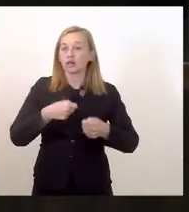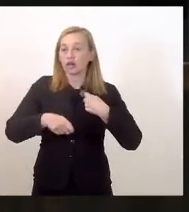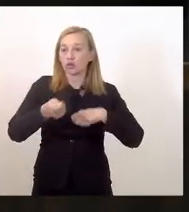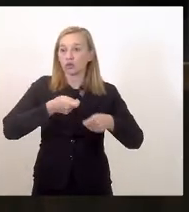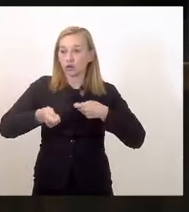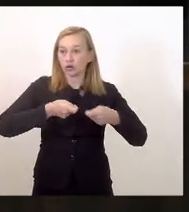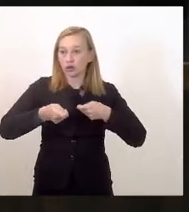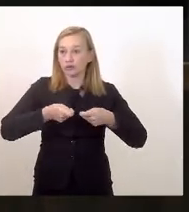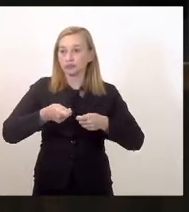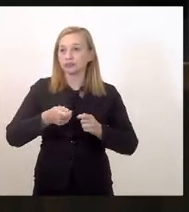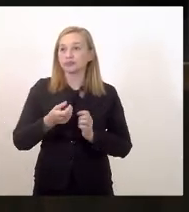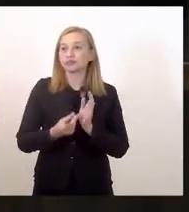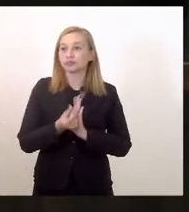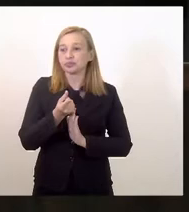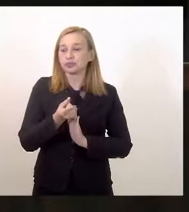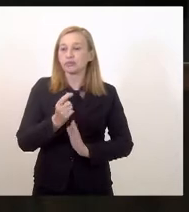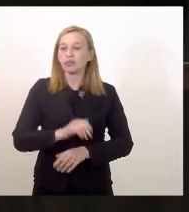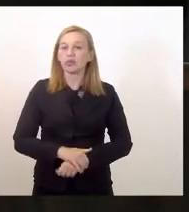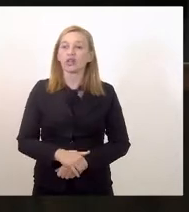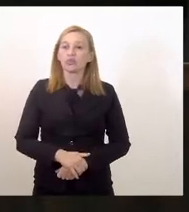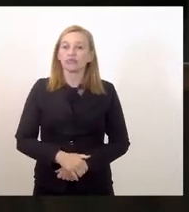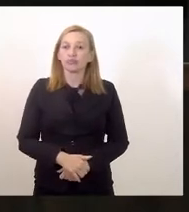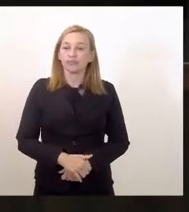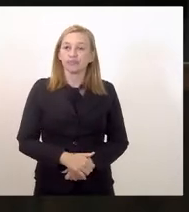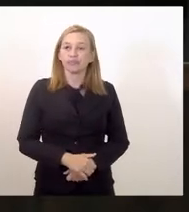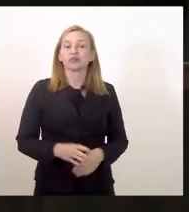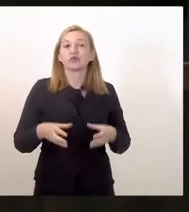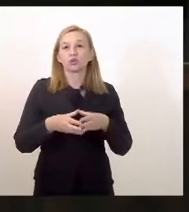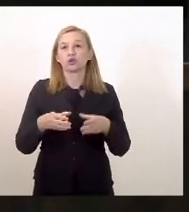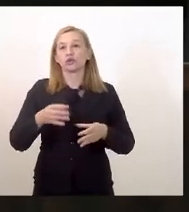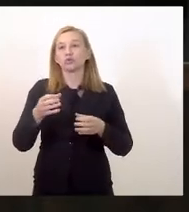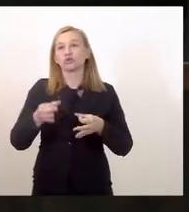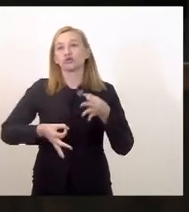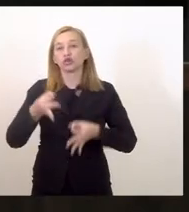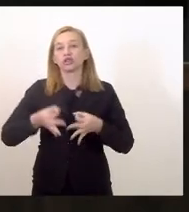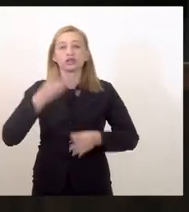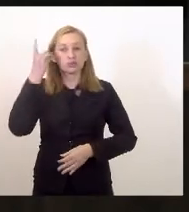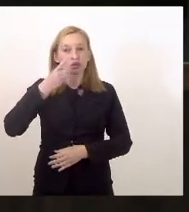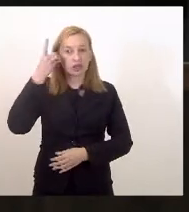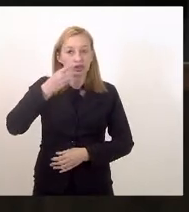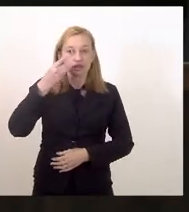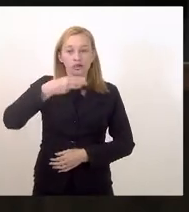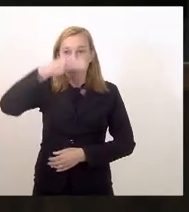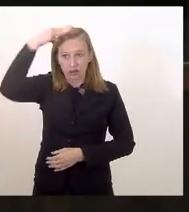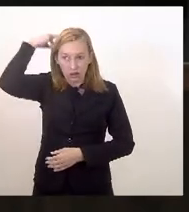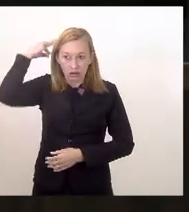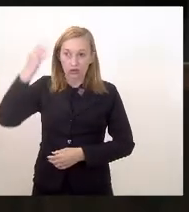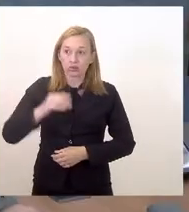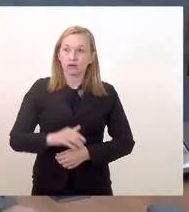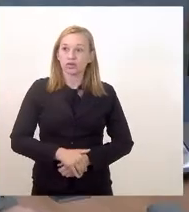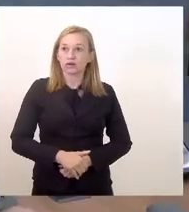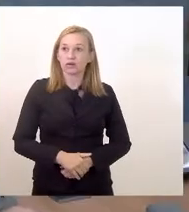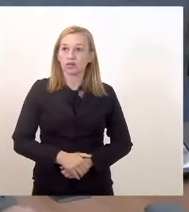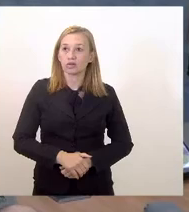Financeira e Controle. Para emitir parecer pela Comissão de Constituição e Justiça, deputado Márcio Pacheco.